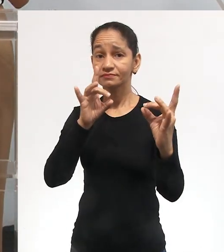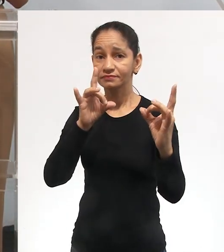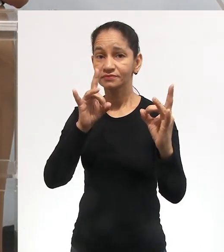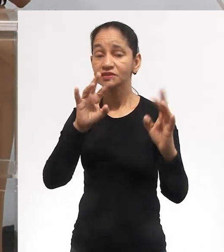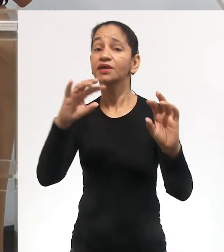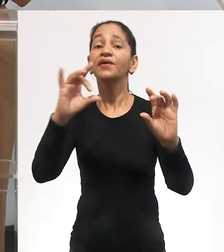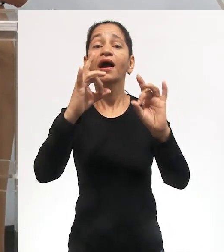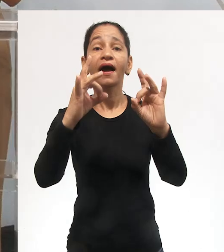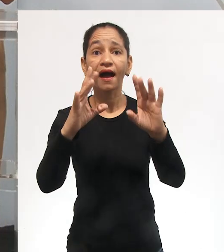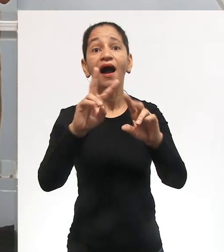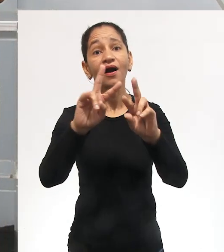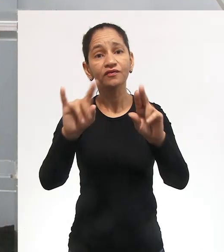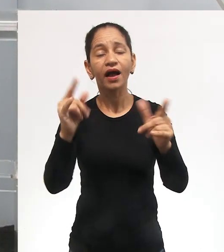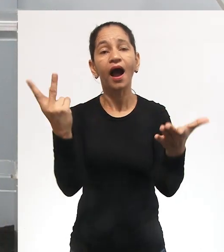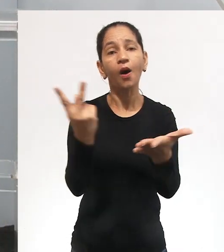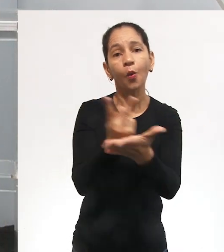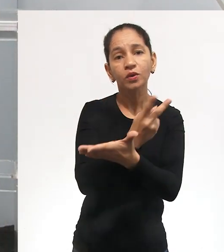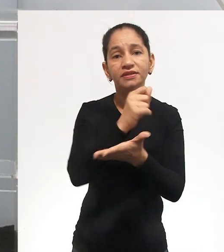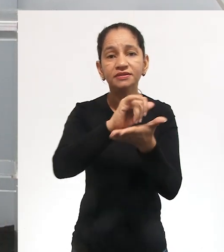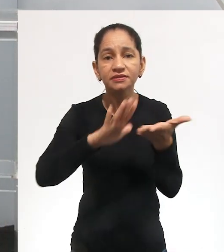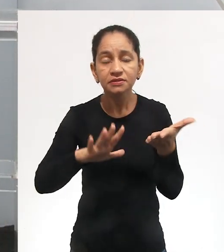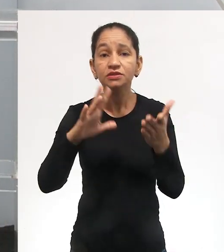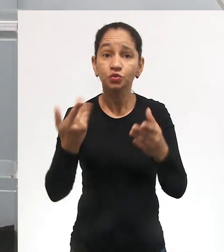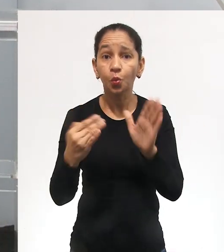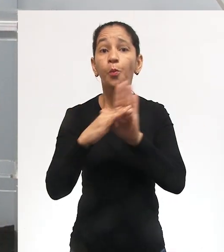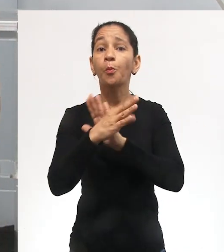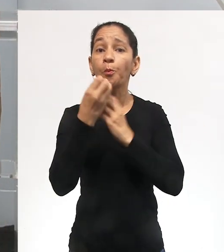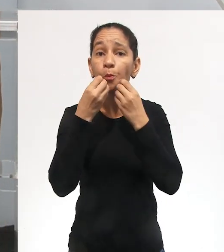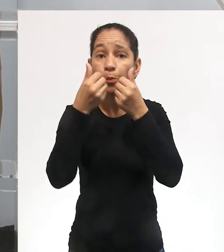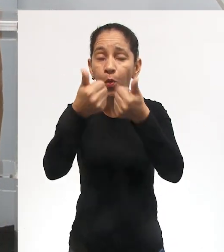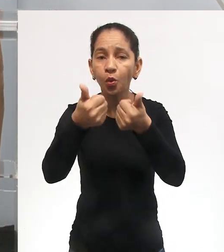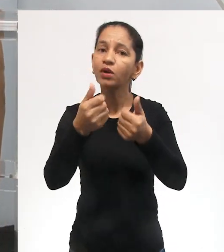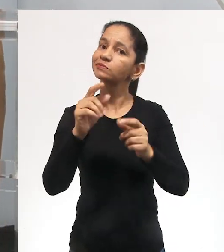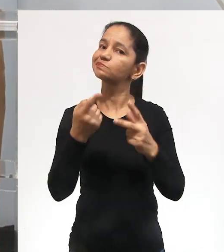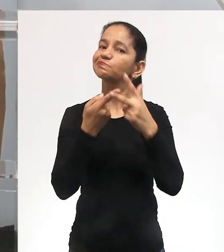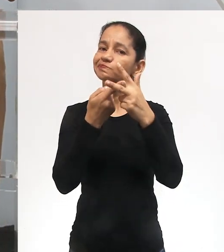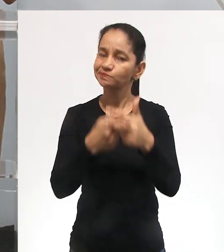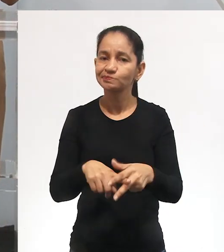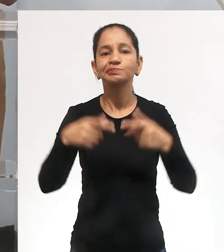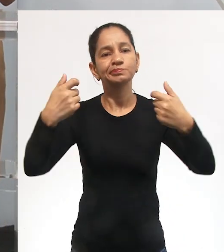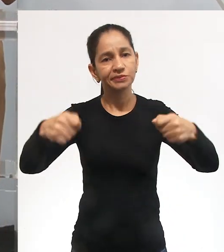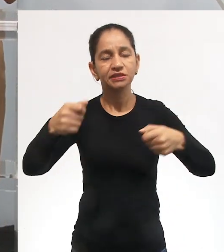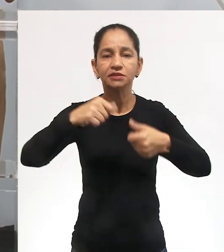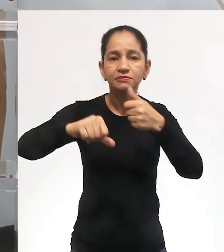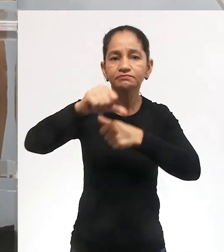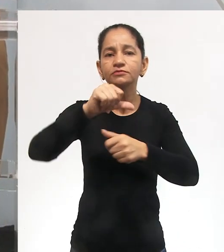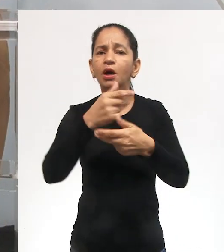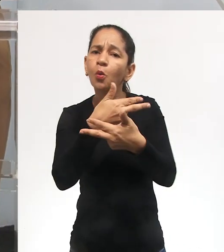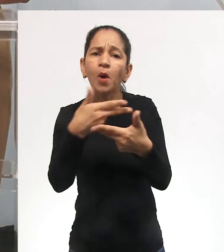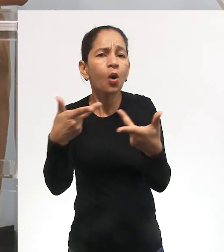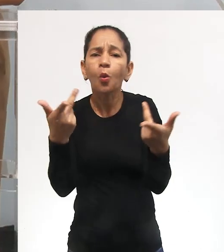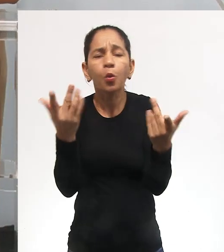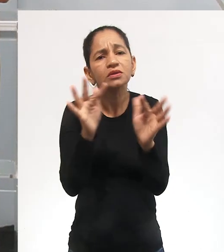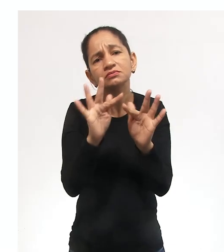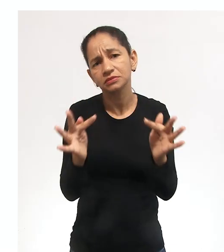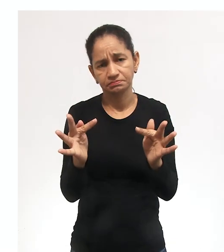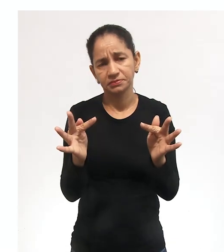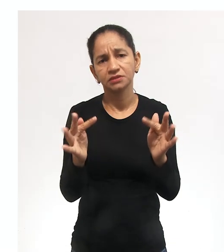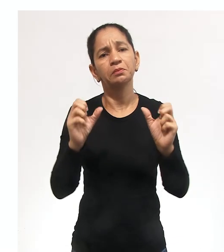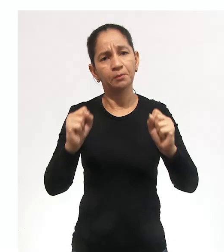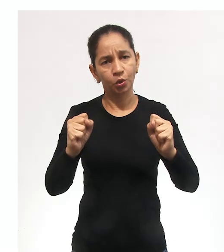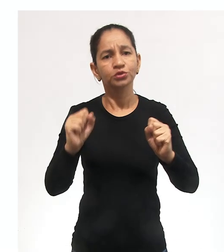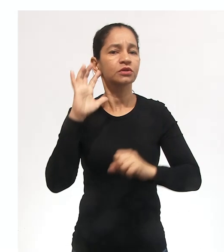aquela atividade está acontecendo com sucesso ou se ela precisa ser modificada e ajustada.